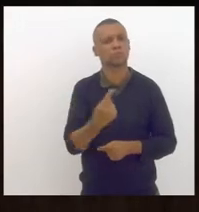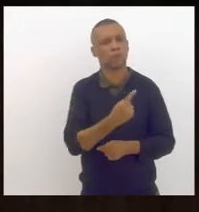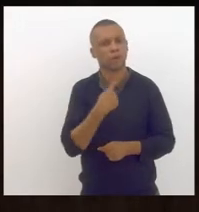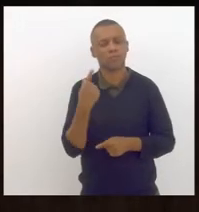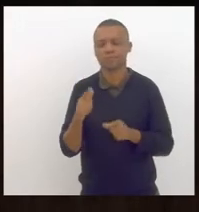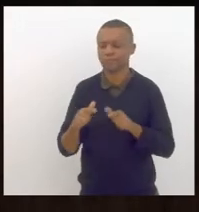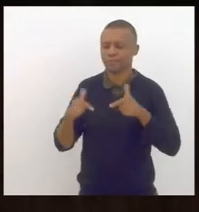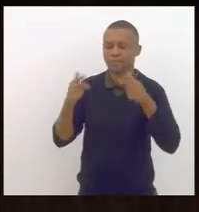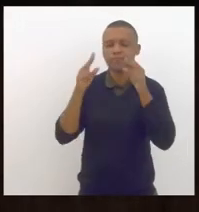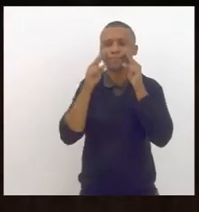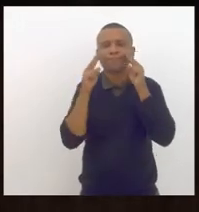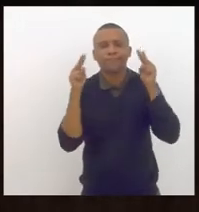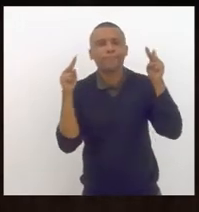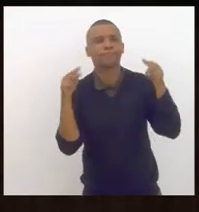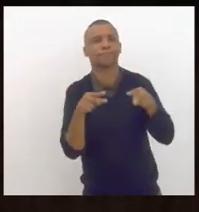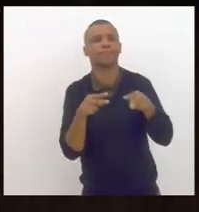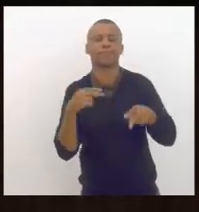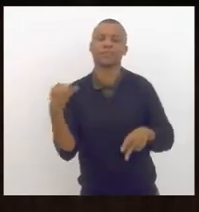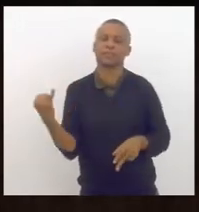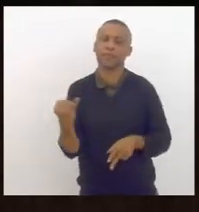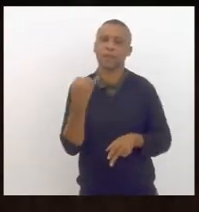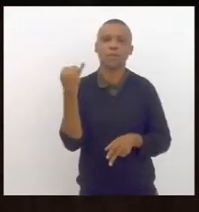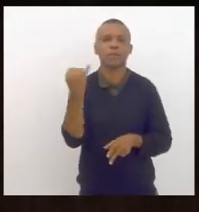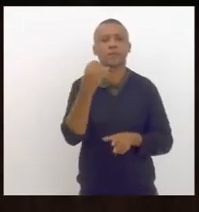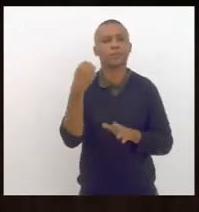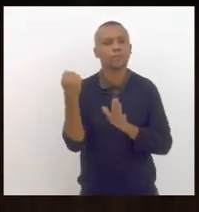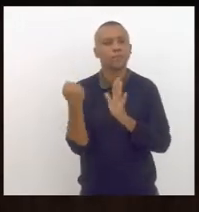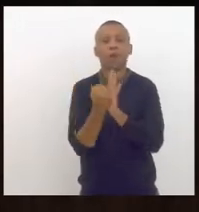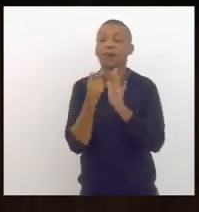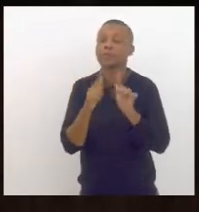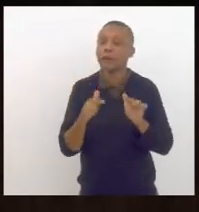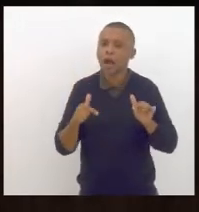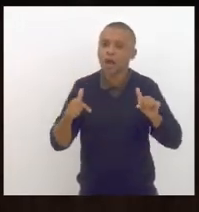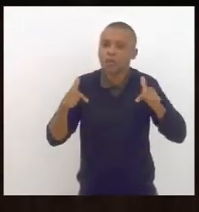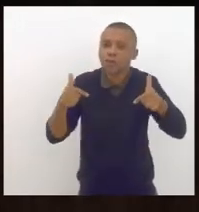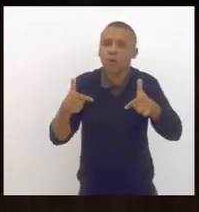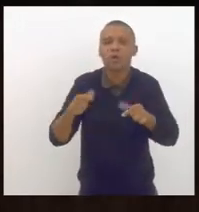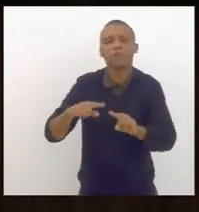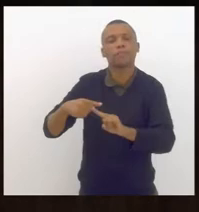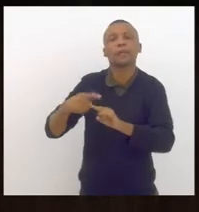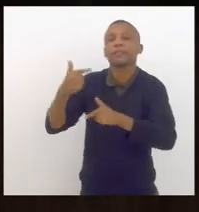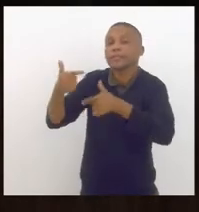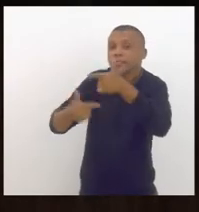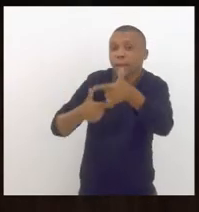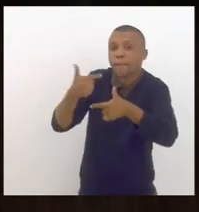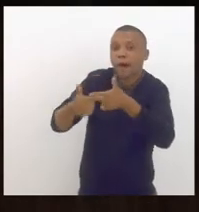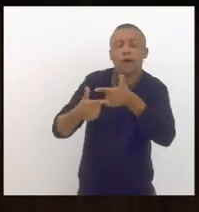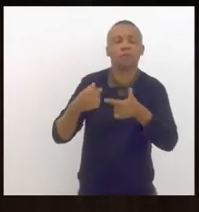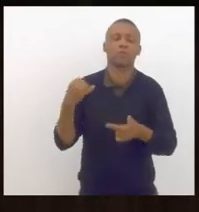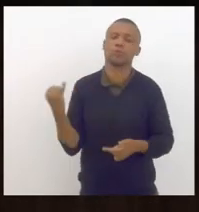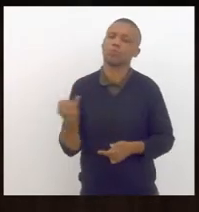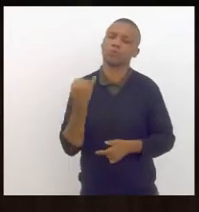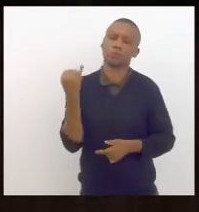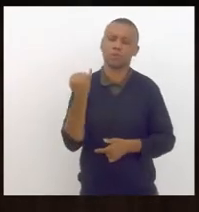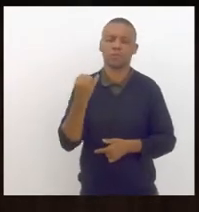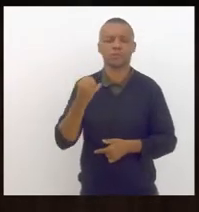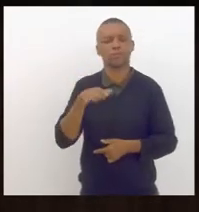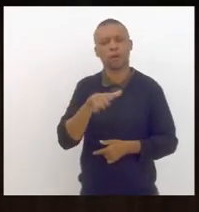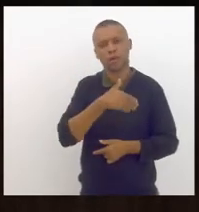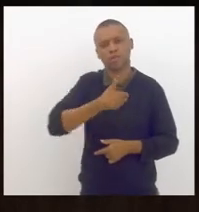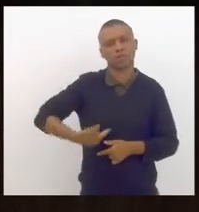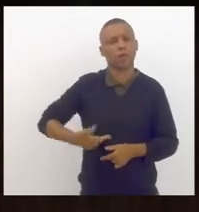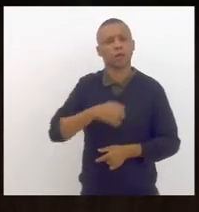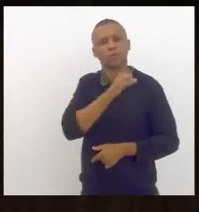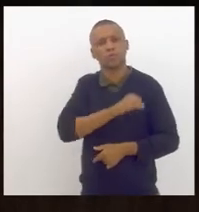como reconhecimento da importância de ações e atividades tão importantes para o nosso Estado do Rio de